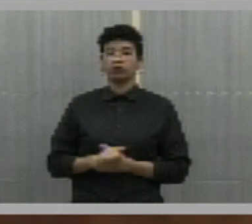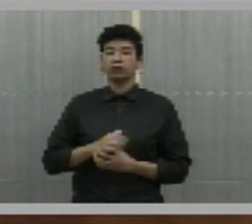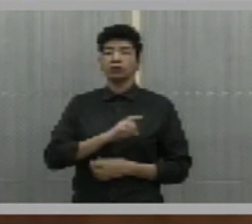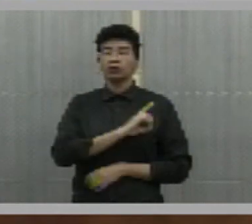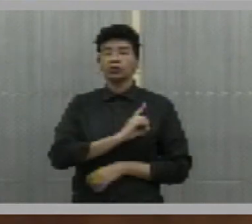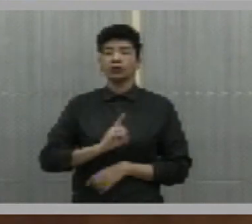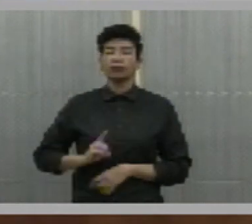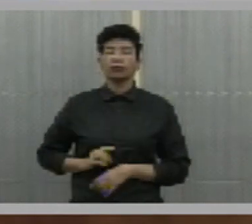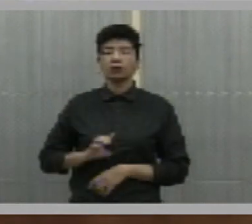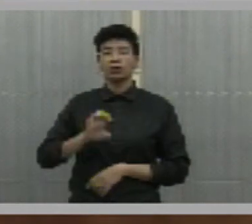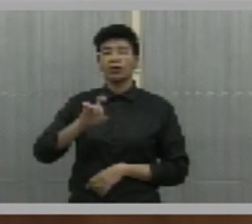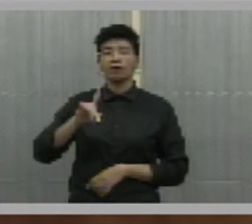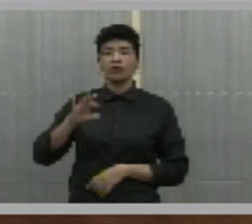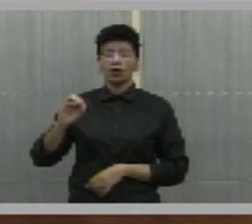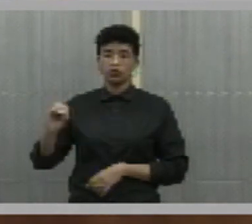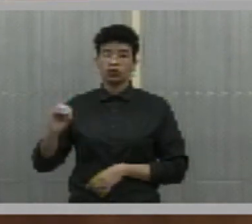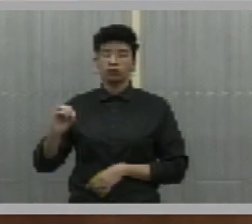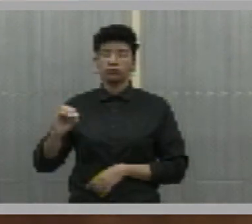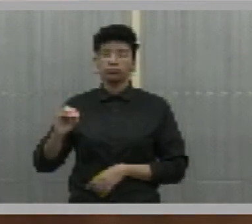Deputado Evaldo Gomes.